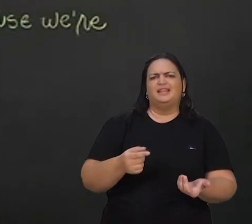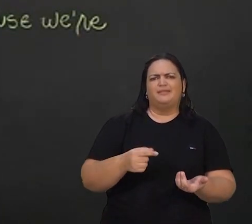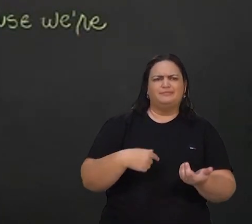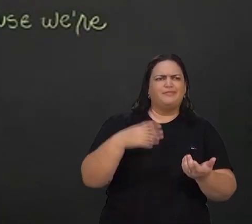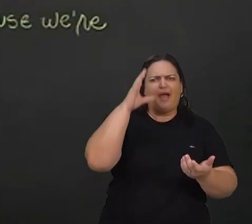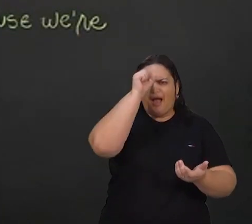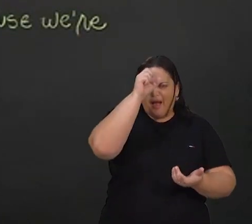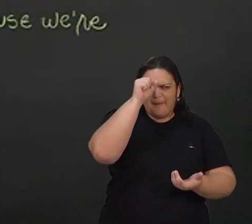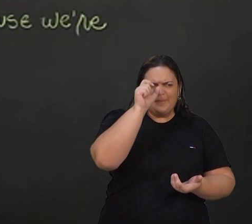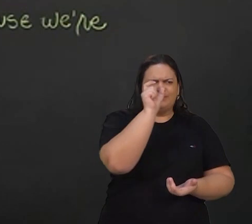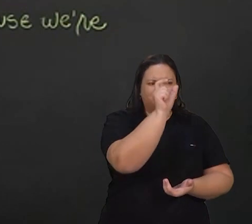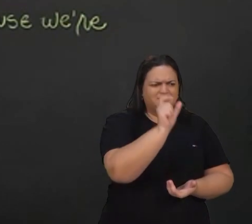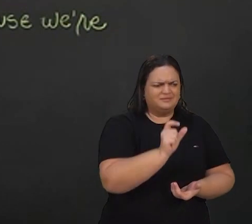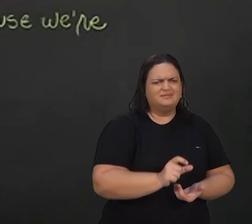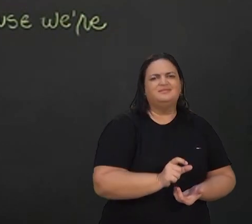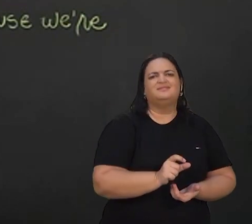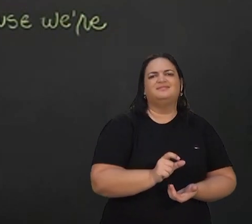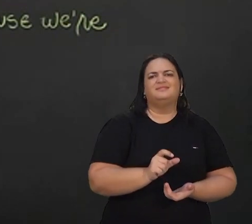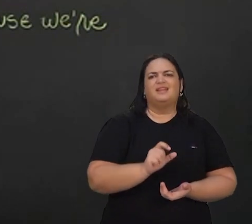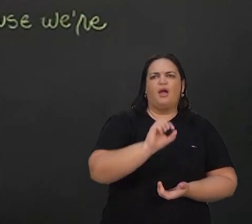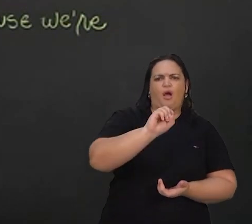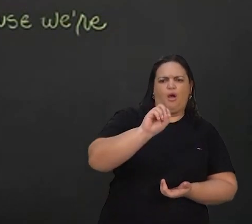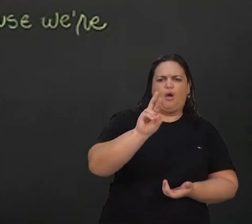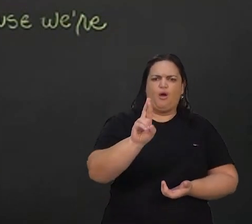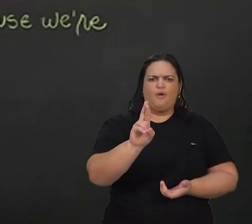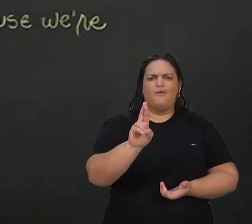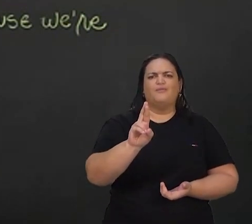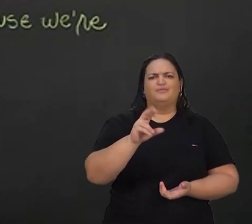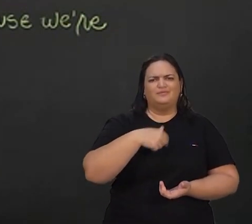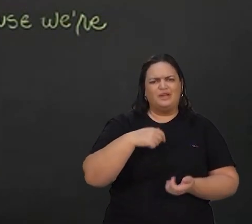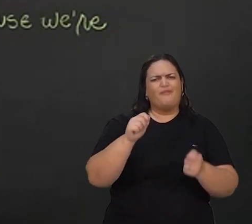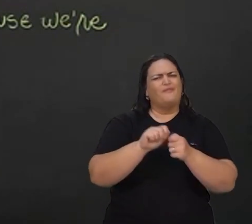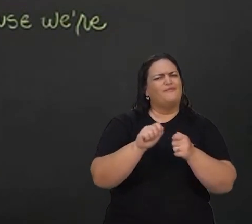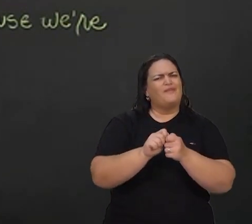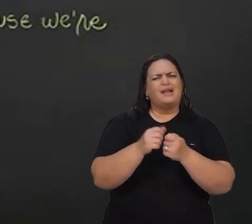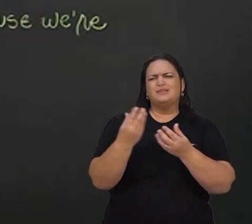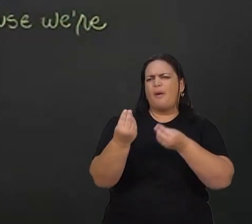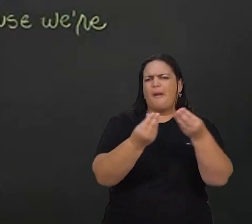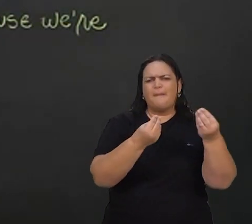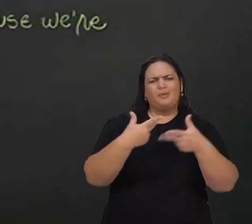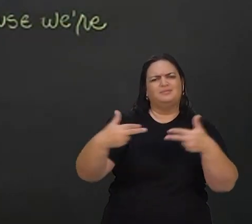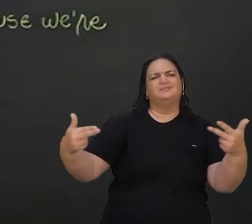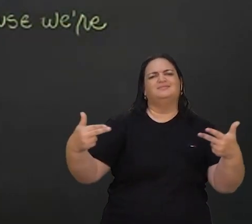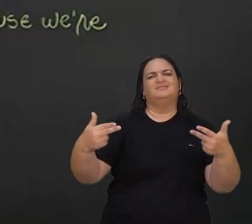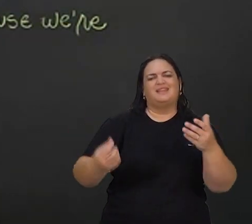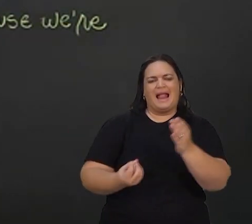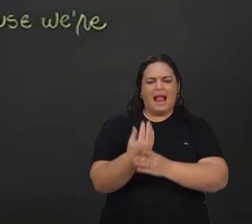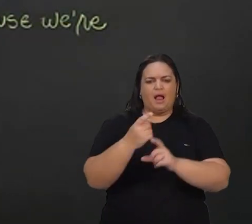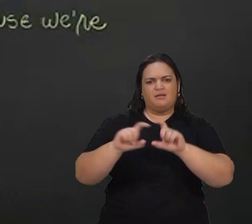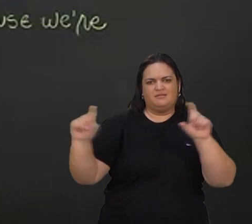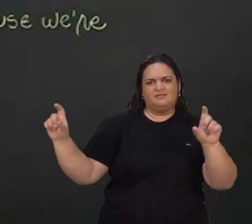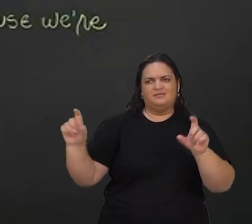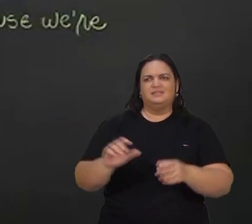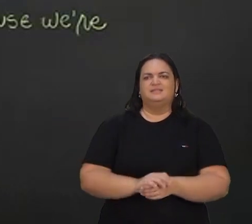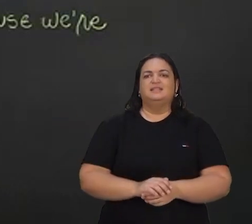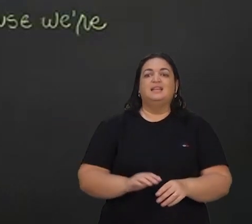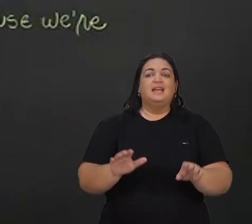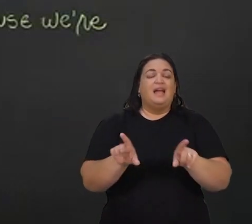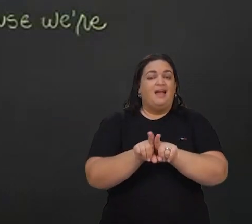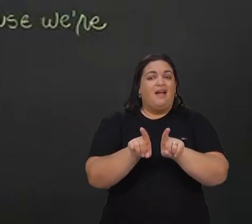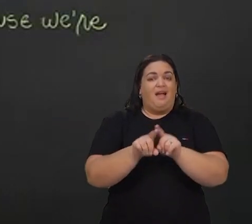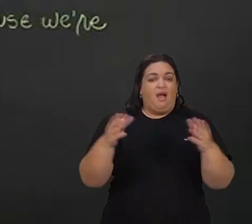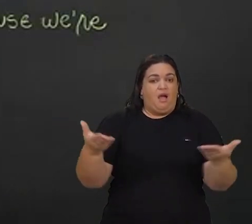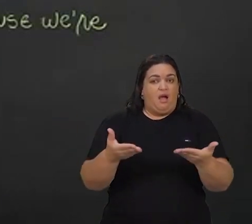a usar o or para expressar a alternativa. Tá ok? Eu tenho agora o but. O